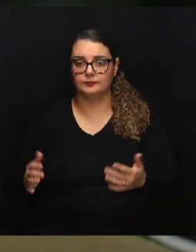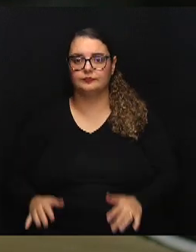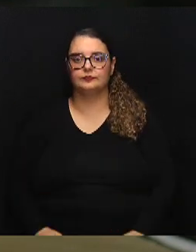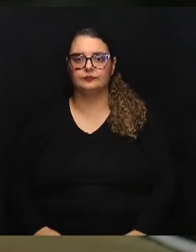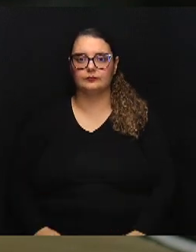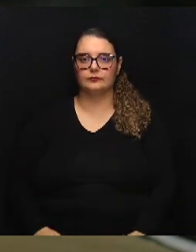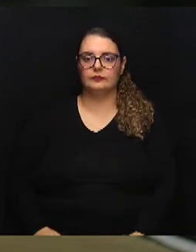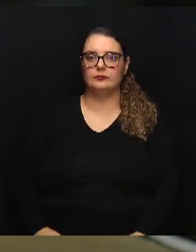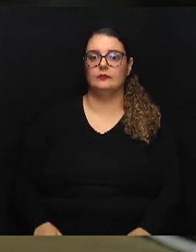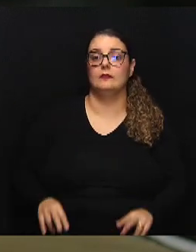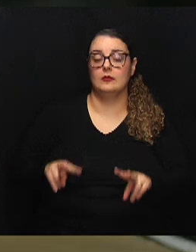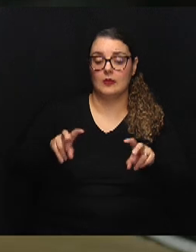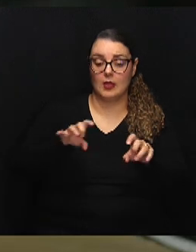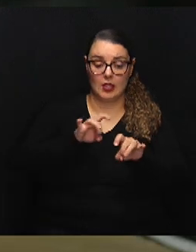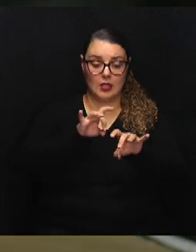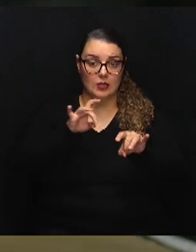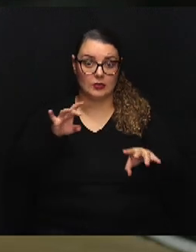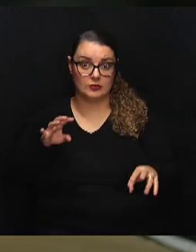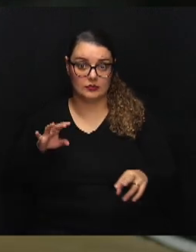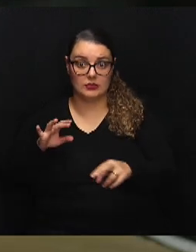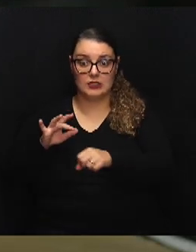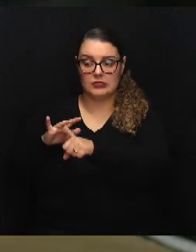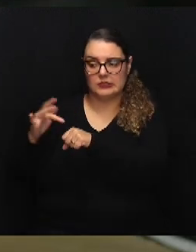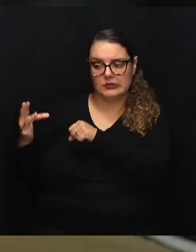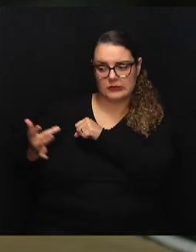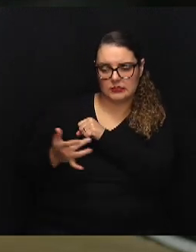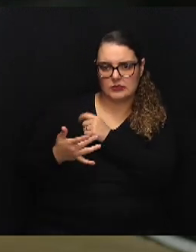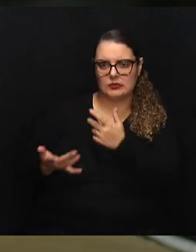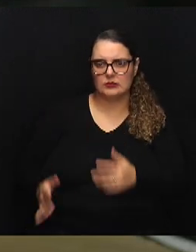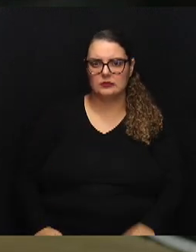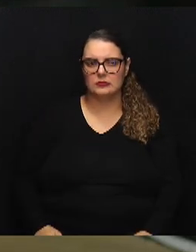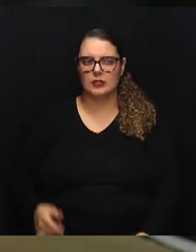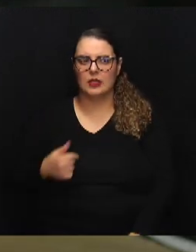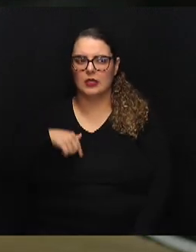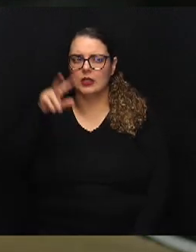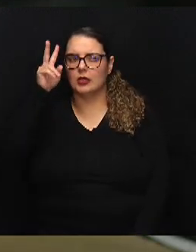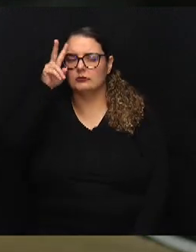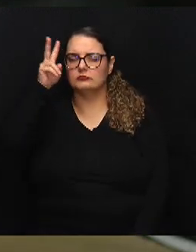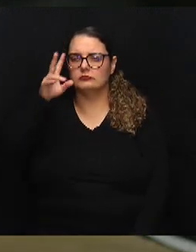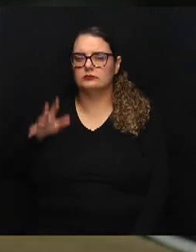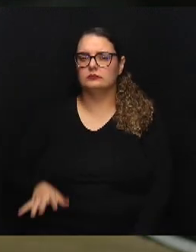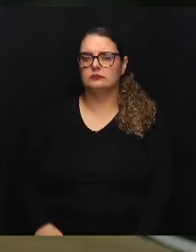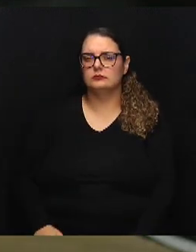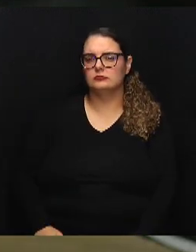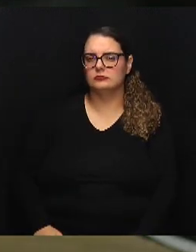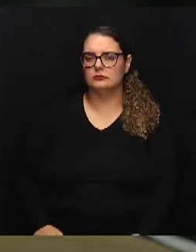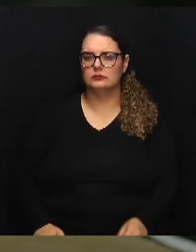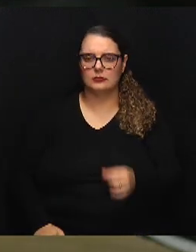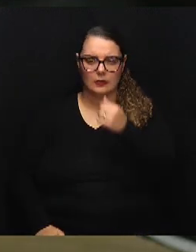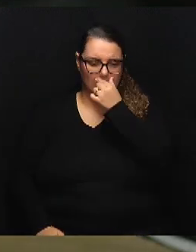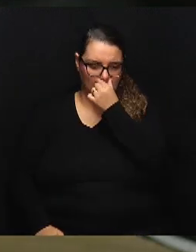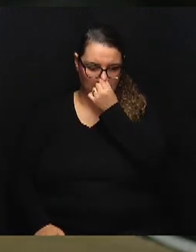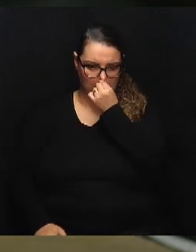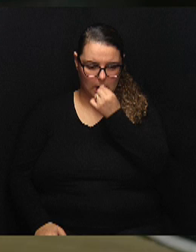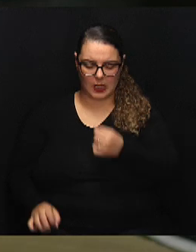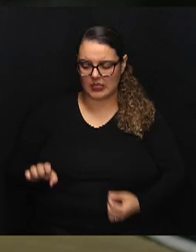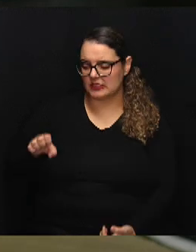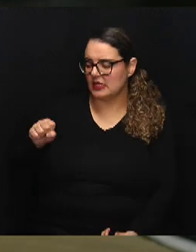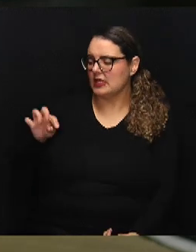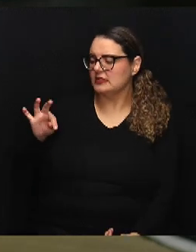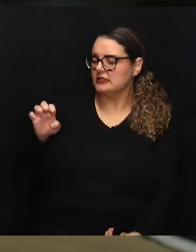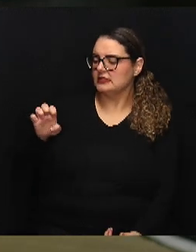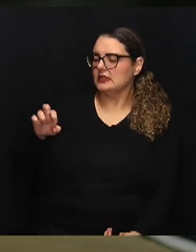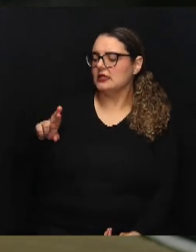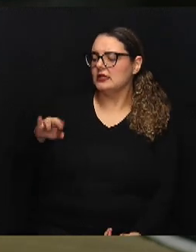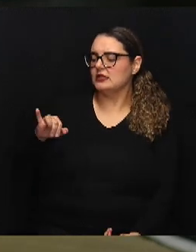de online e de rede social me remete a esses estereótipos que estão sendo criados,